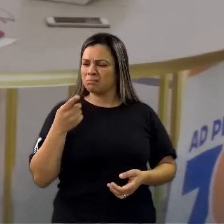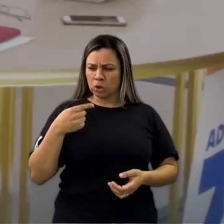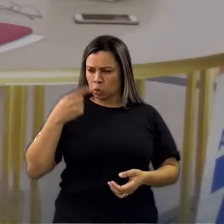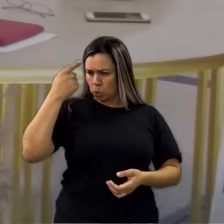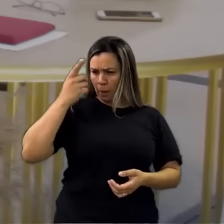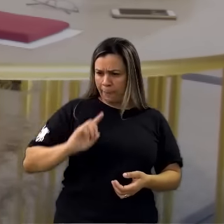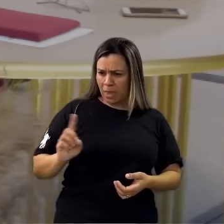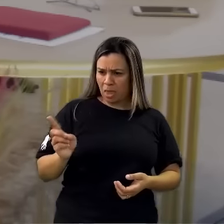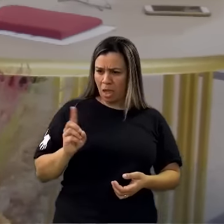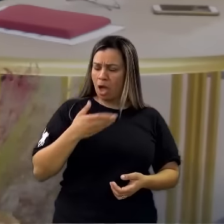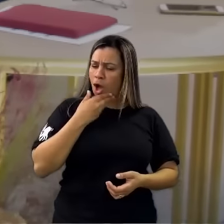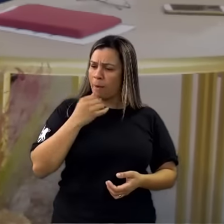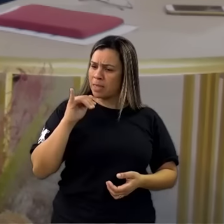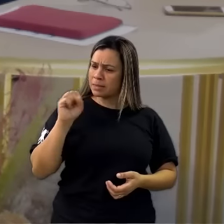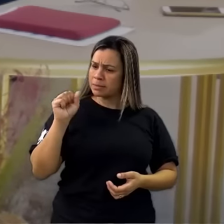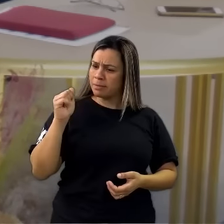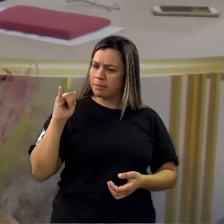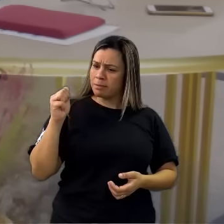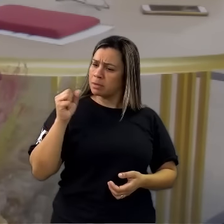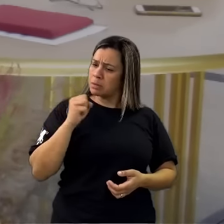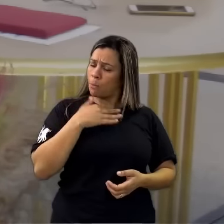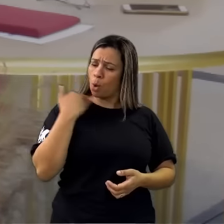tem poder vai matar outro